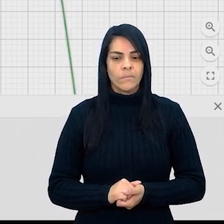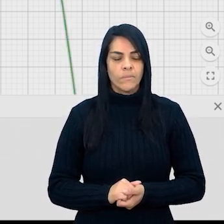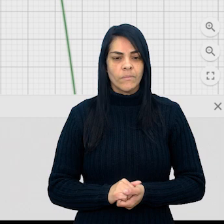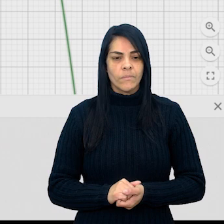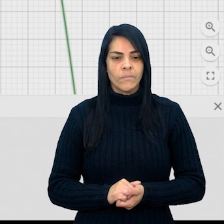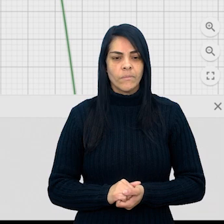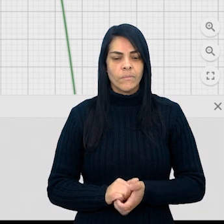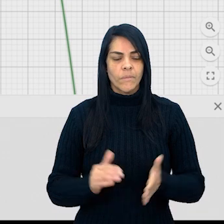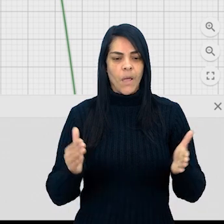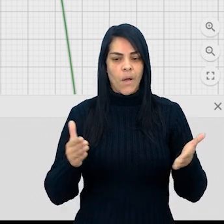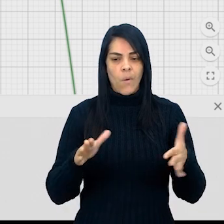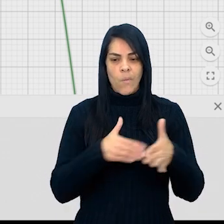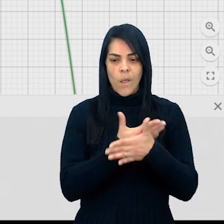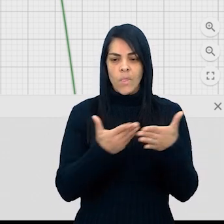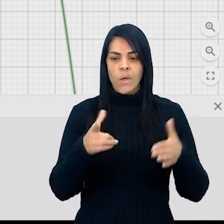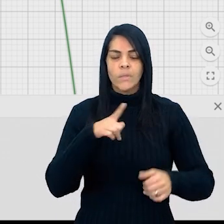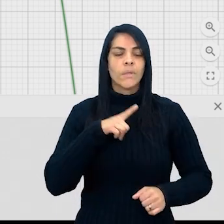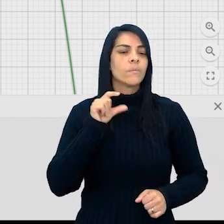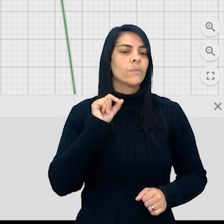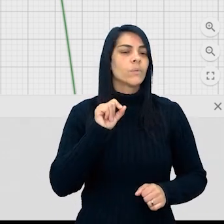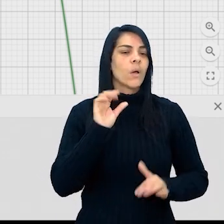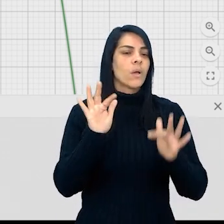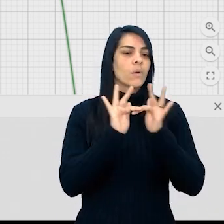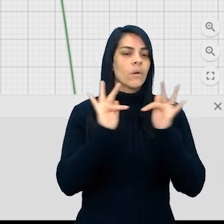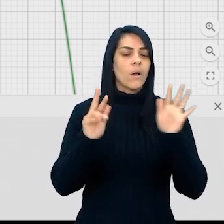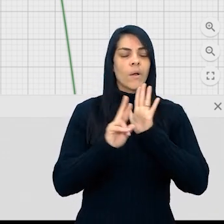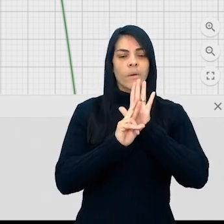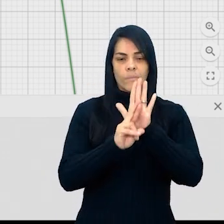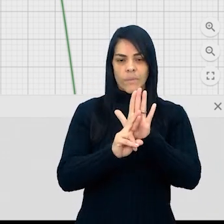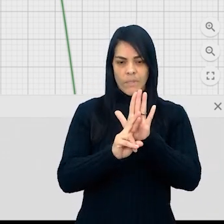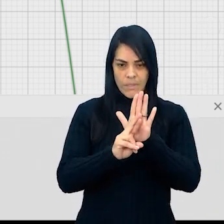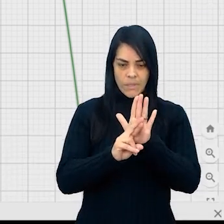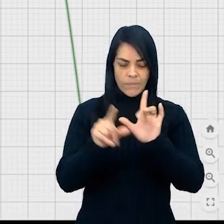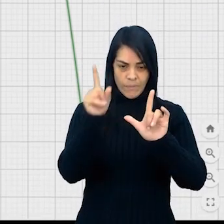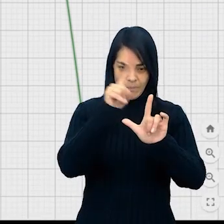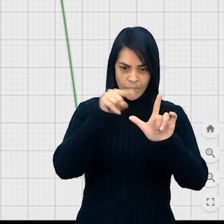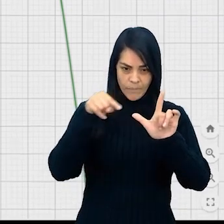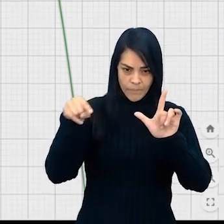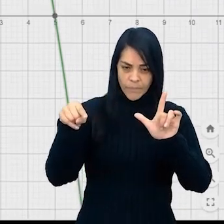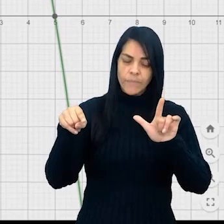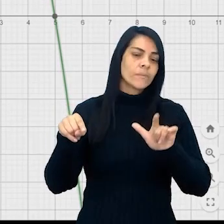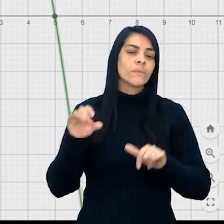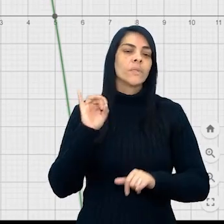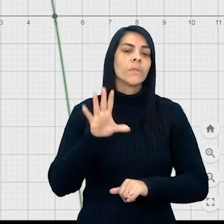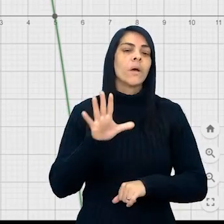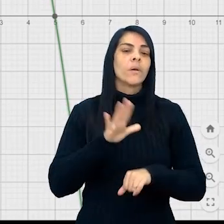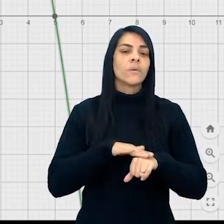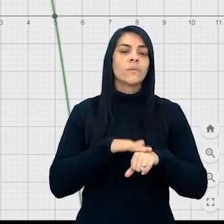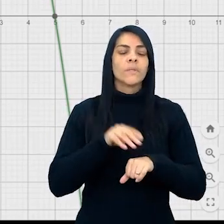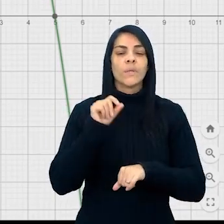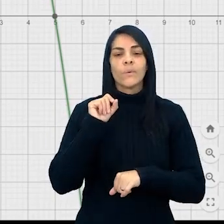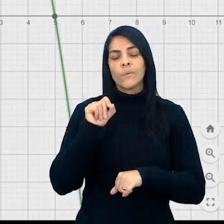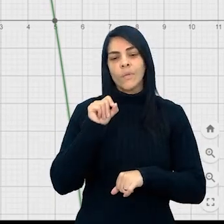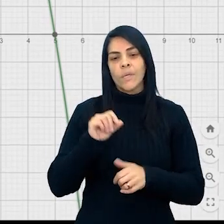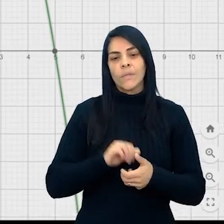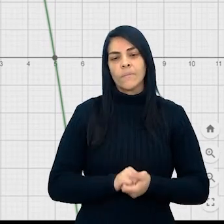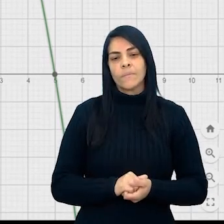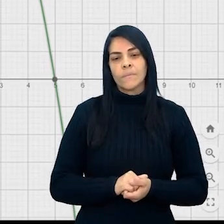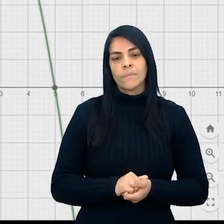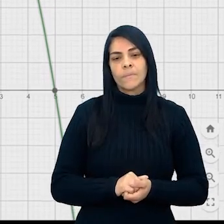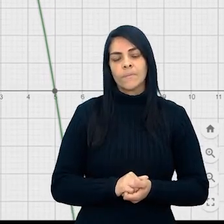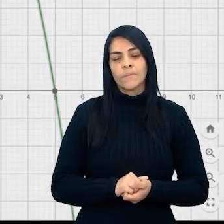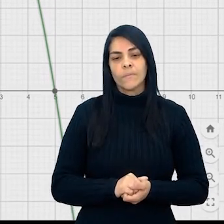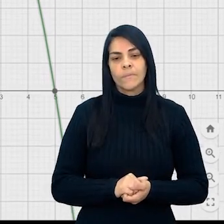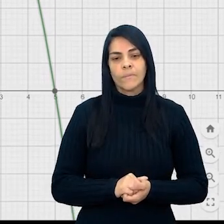Isso, agora nós temos essa função representada aí graficamente, né? Eu só vou puxar um pouco ela